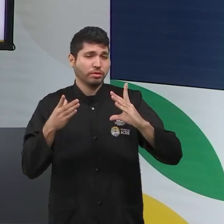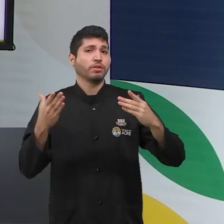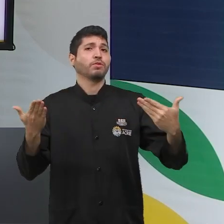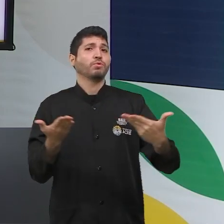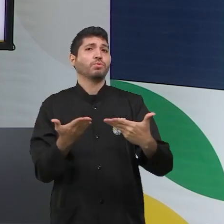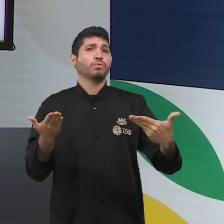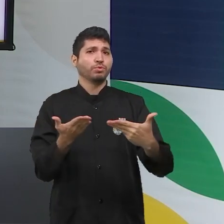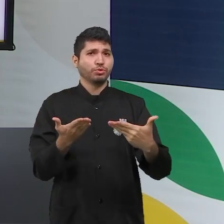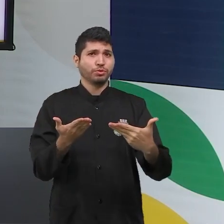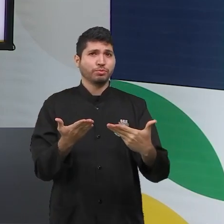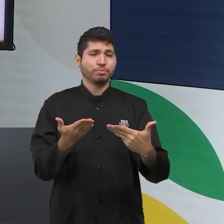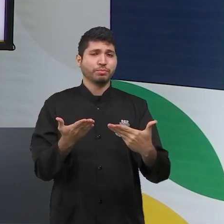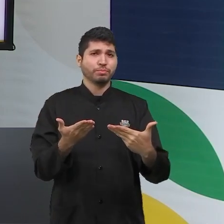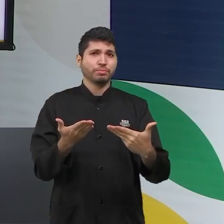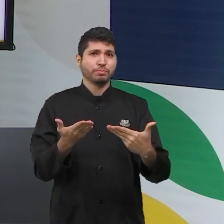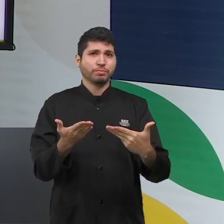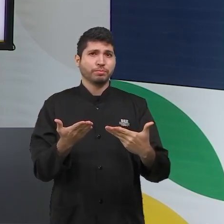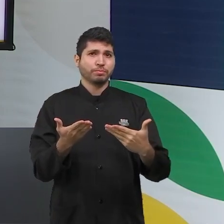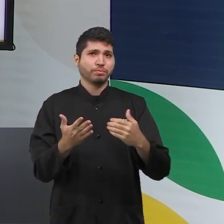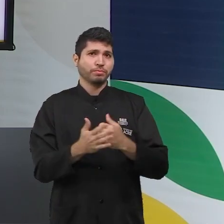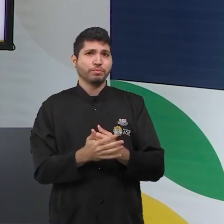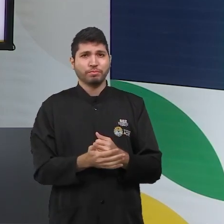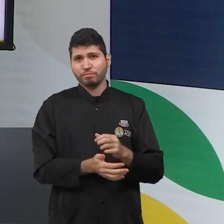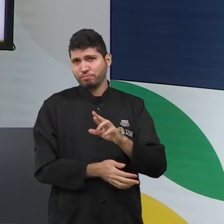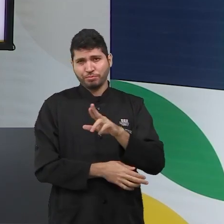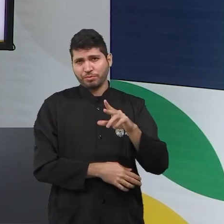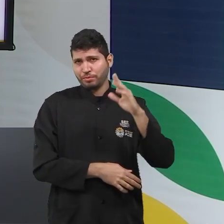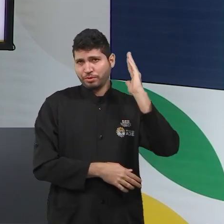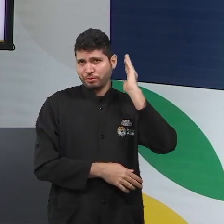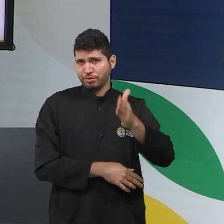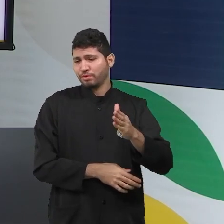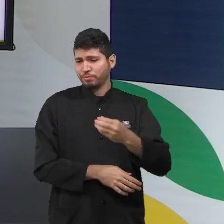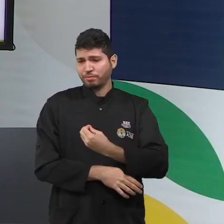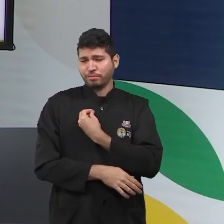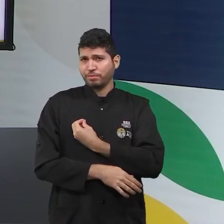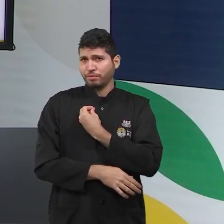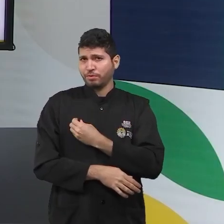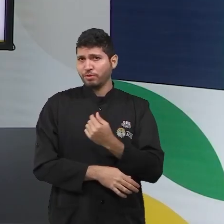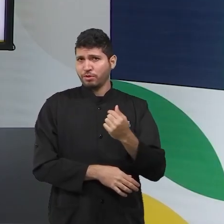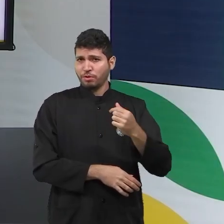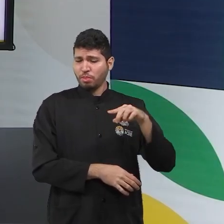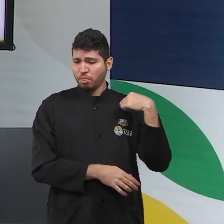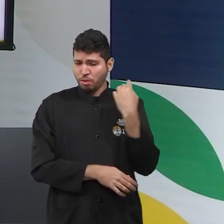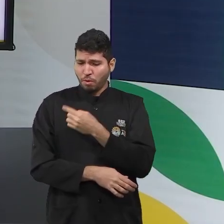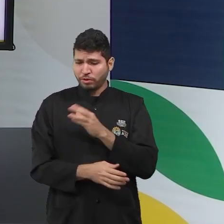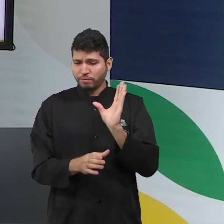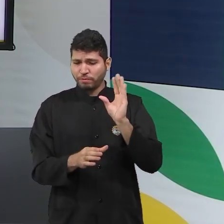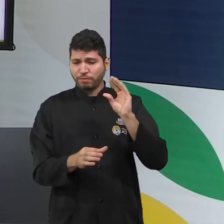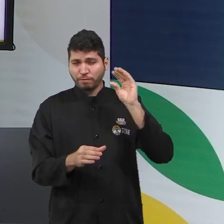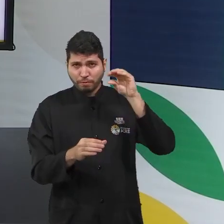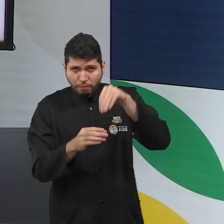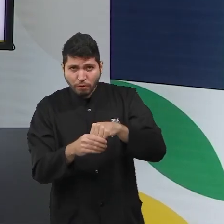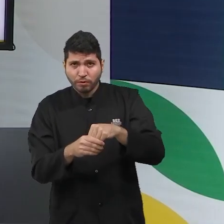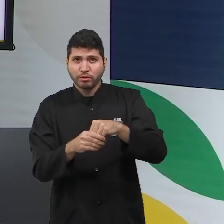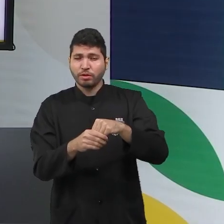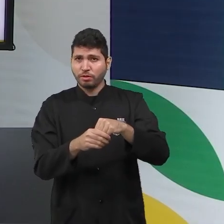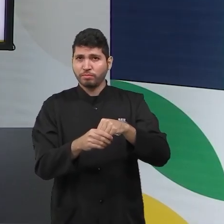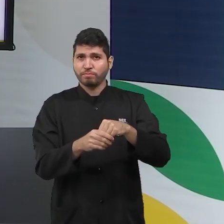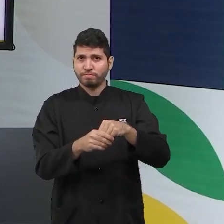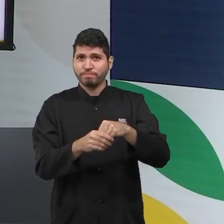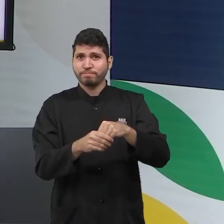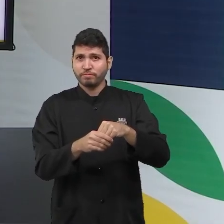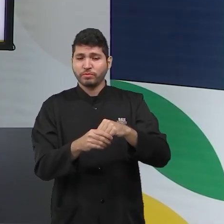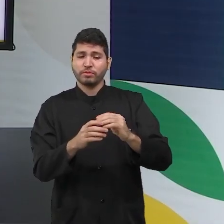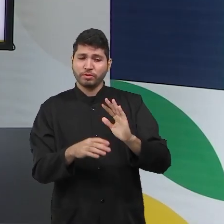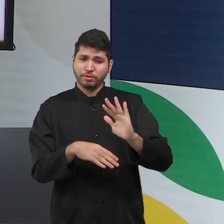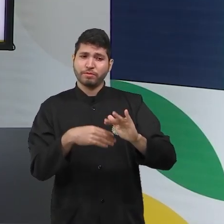uma democracia aí indireta e participativa, onde nós elegemos os nossos representantes. Já é a evolução